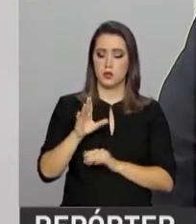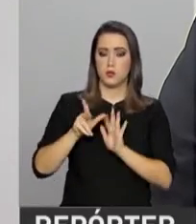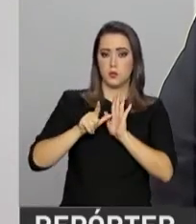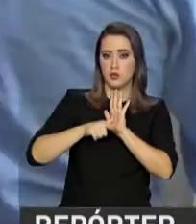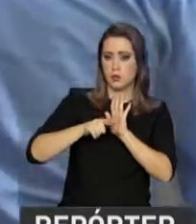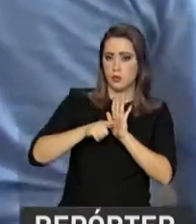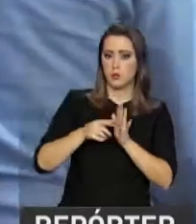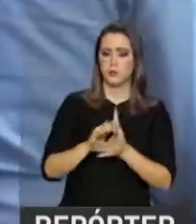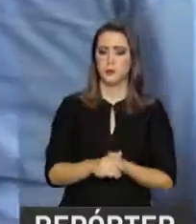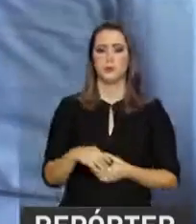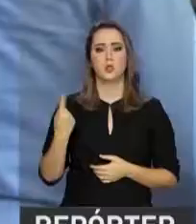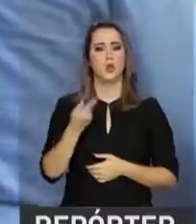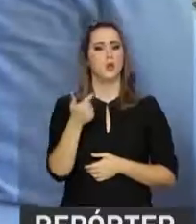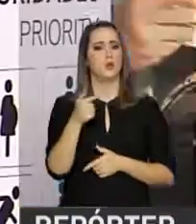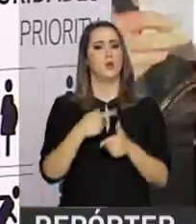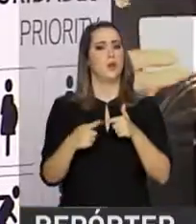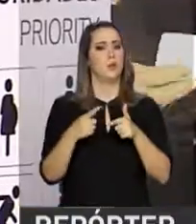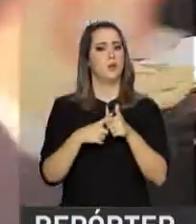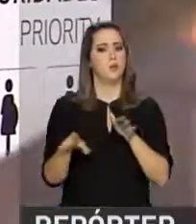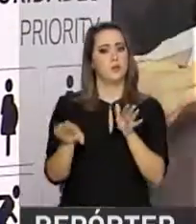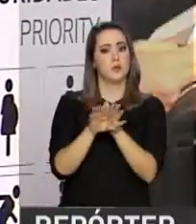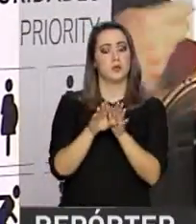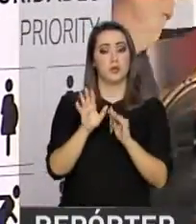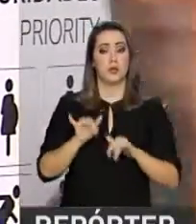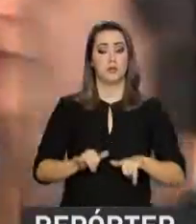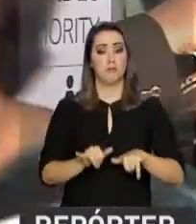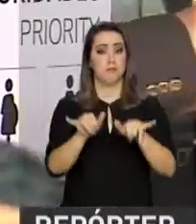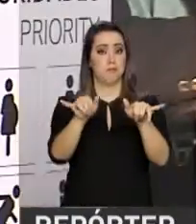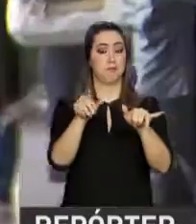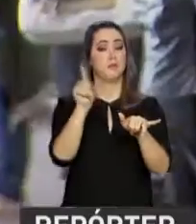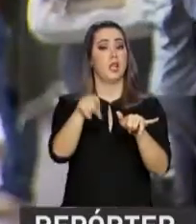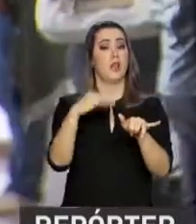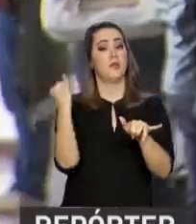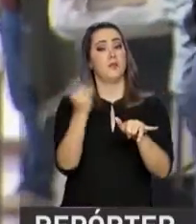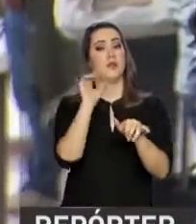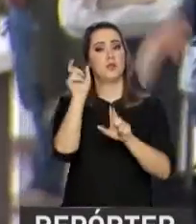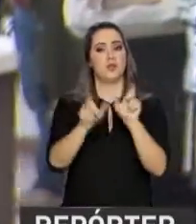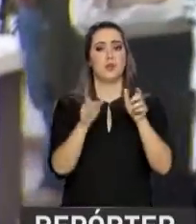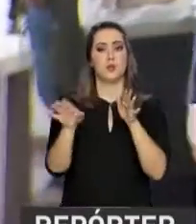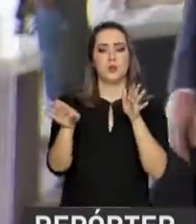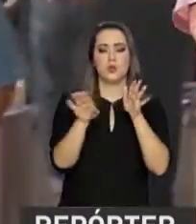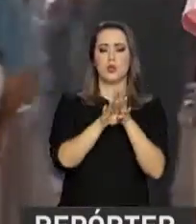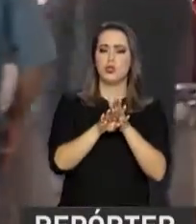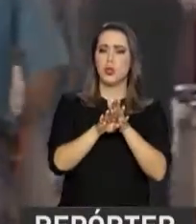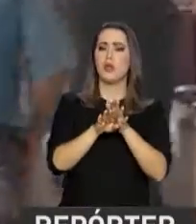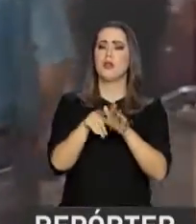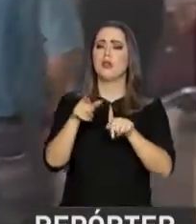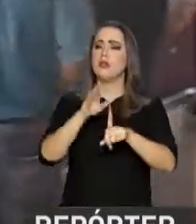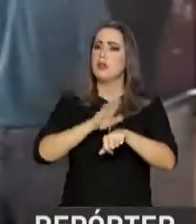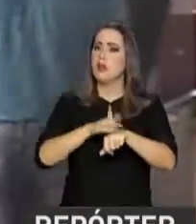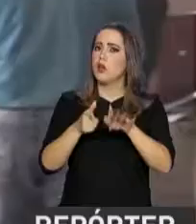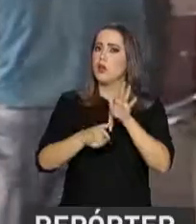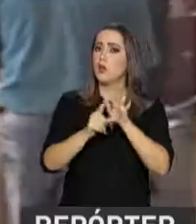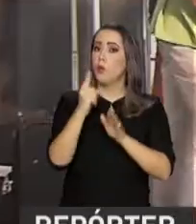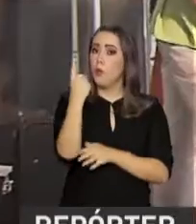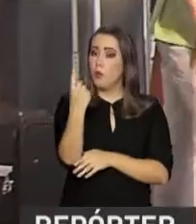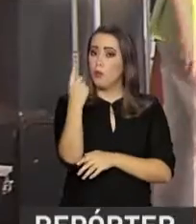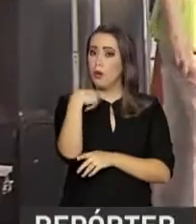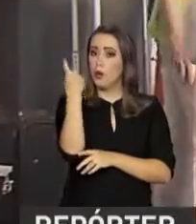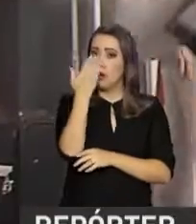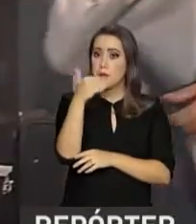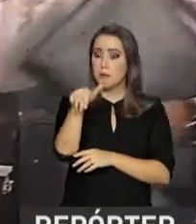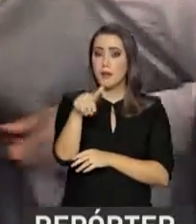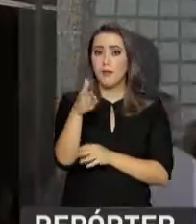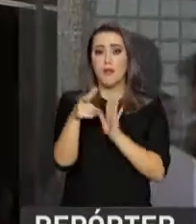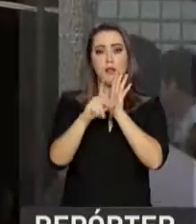nos voos. Para não ter problemas na hora de embarcar, é importante que os passageiros cheguem no aeroporto com no mínimo 1 hora e meia de